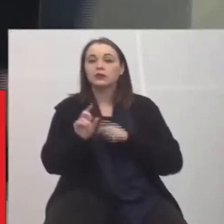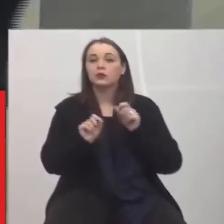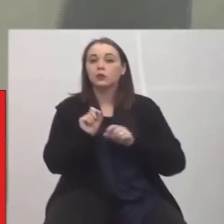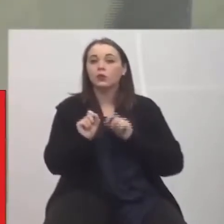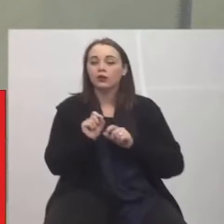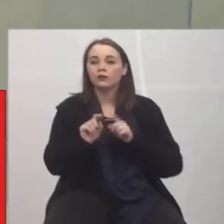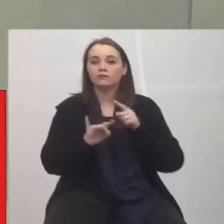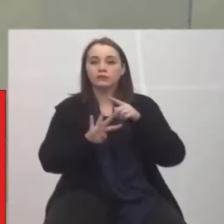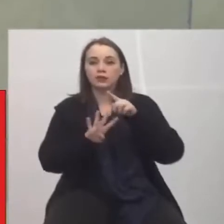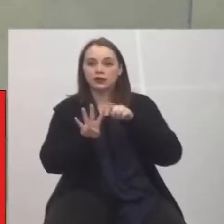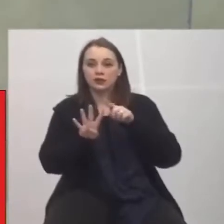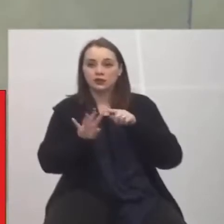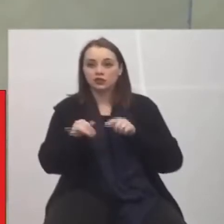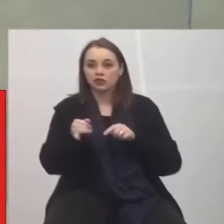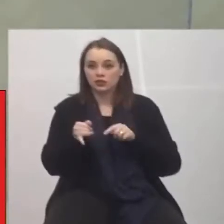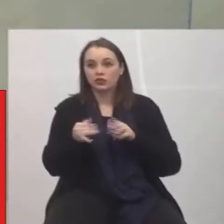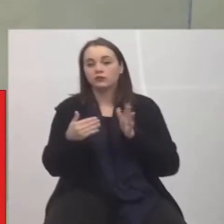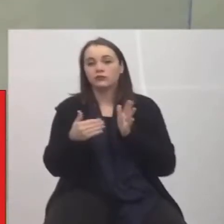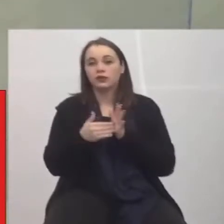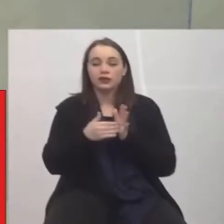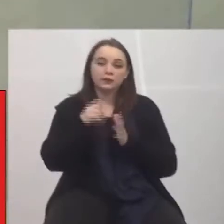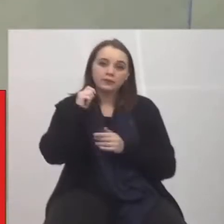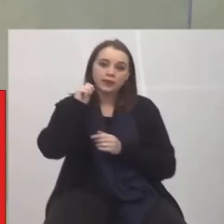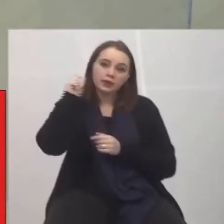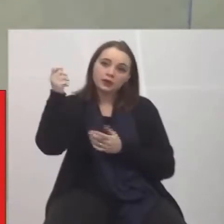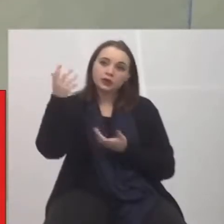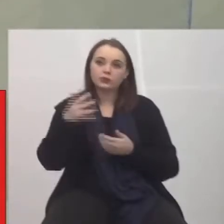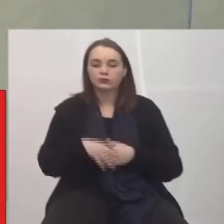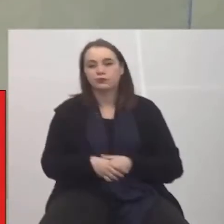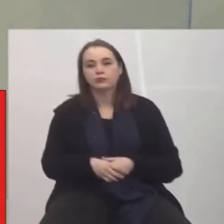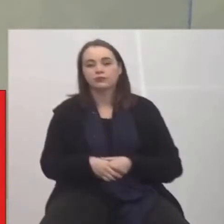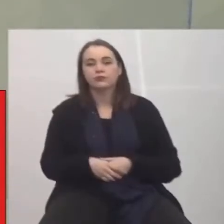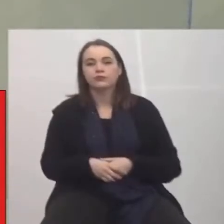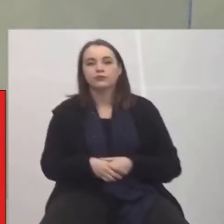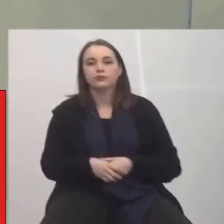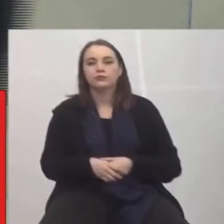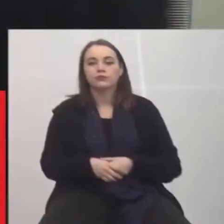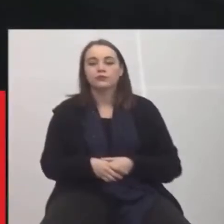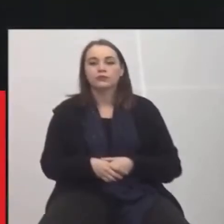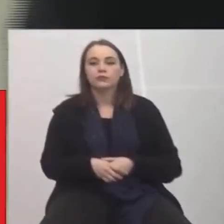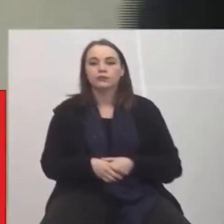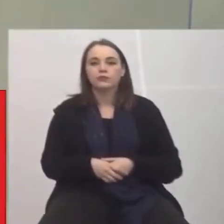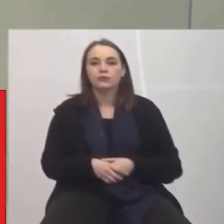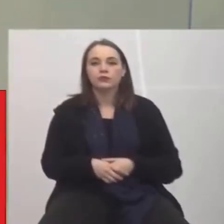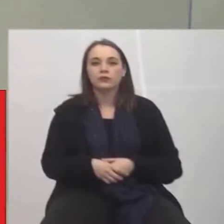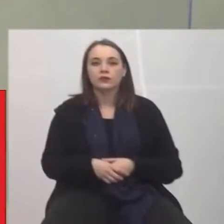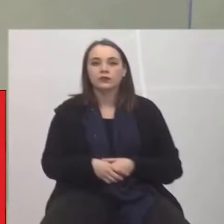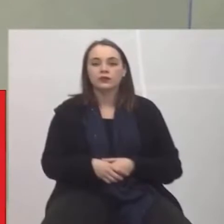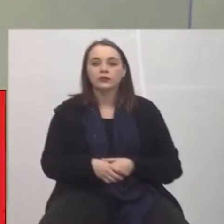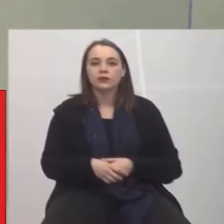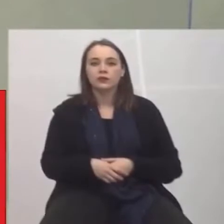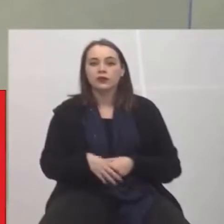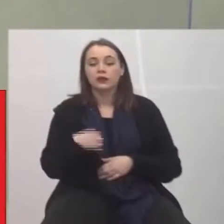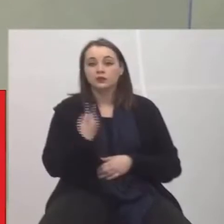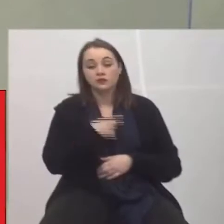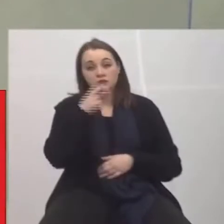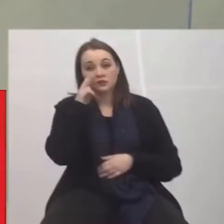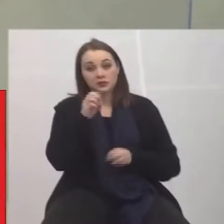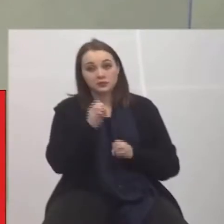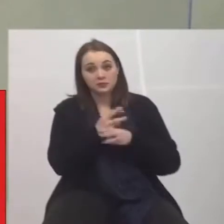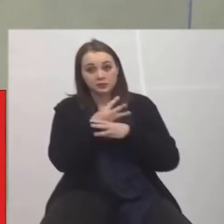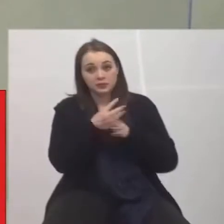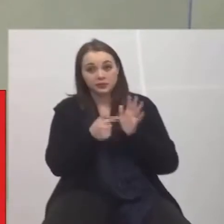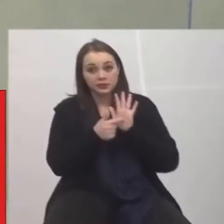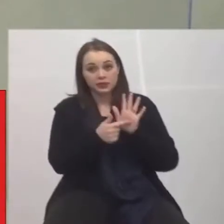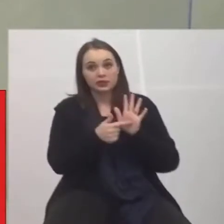a abril, certo? Então, como praxe, e só acompanhando na apresentação, a gente faz